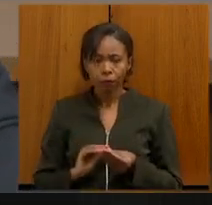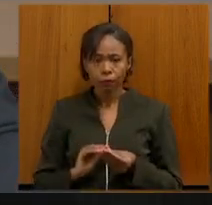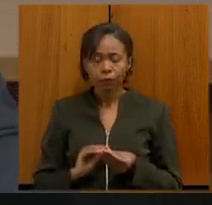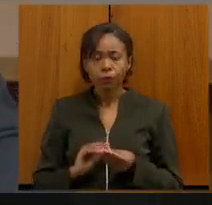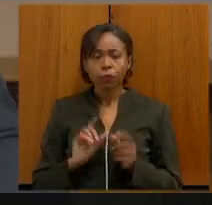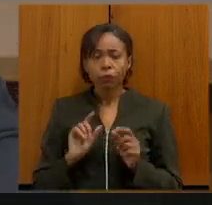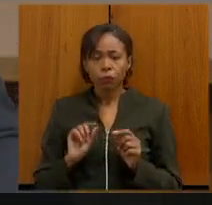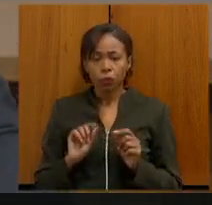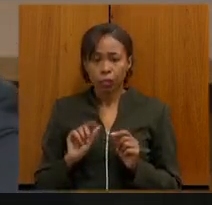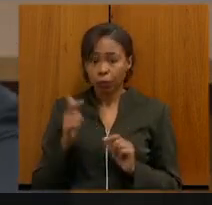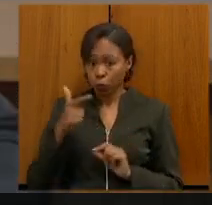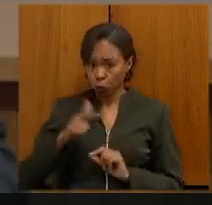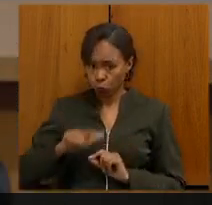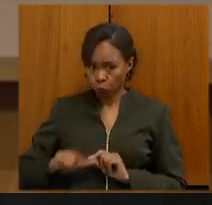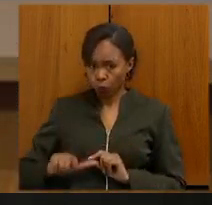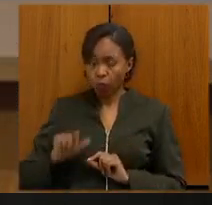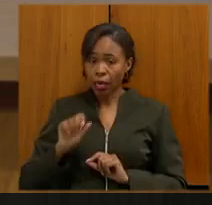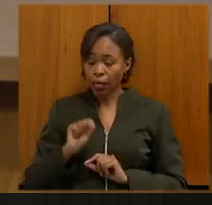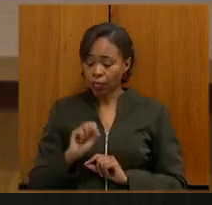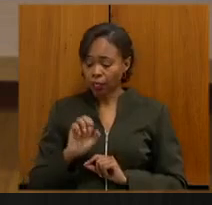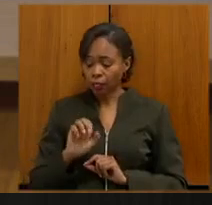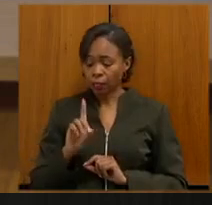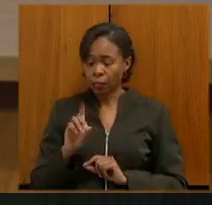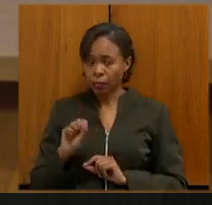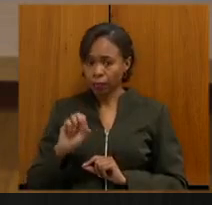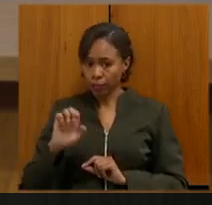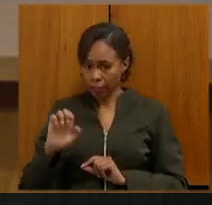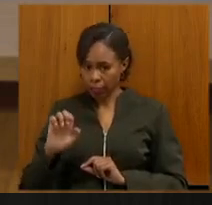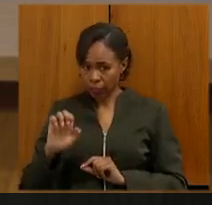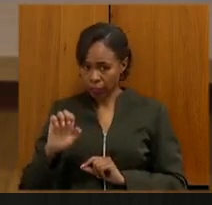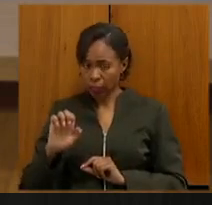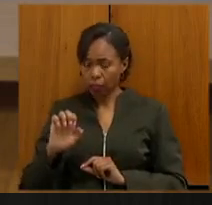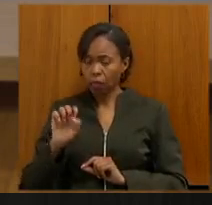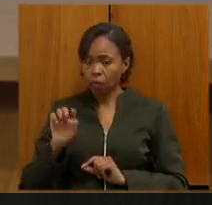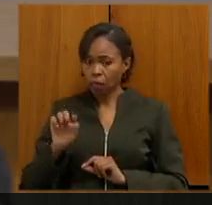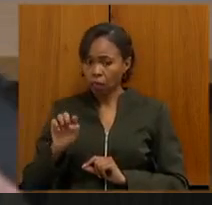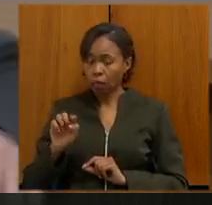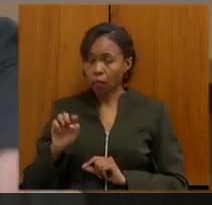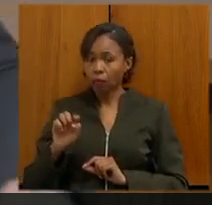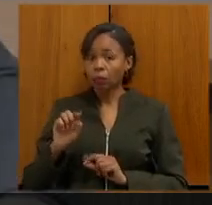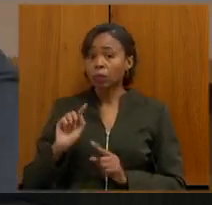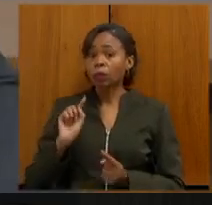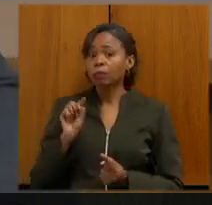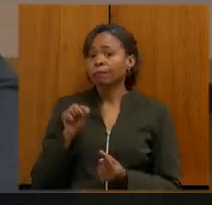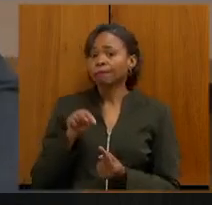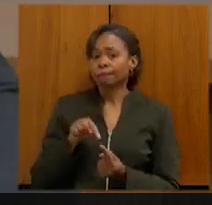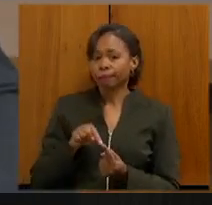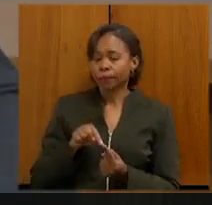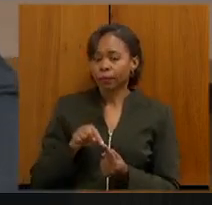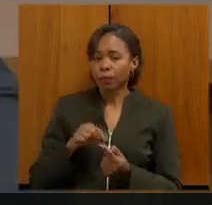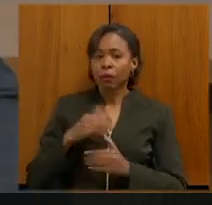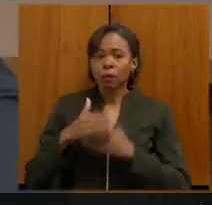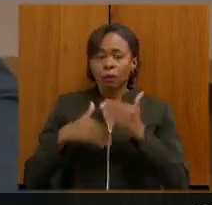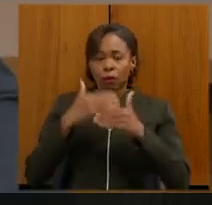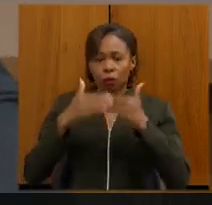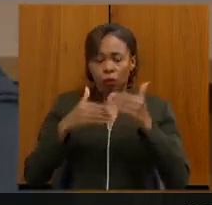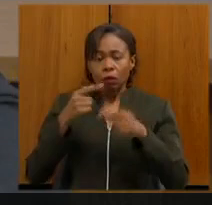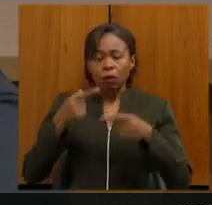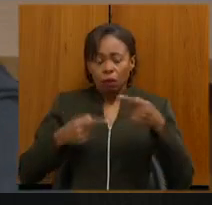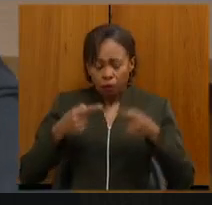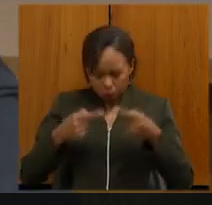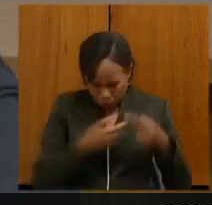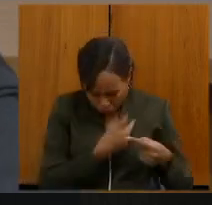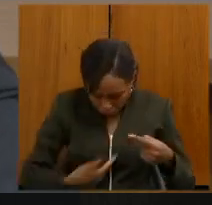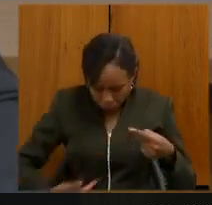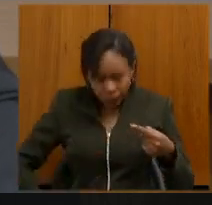da sedese por meio da subsecretaria de direitos humanos é promover políticas públicas que garantam os direitos humanos